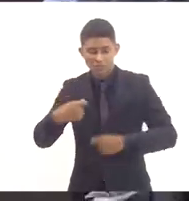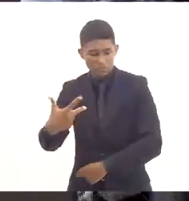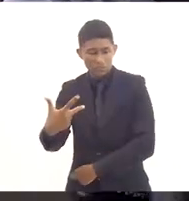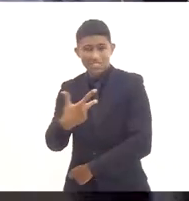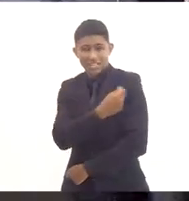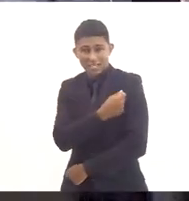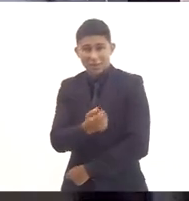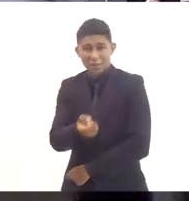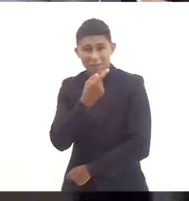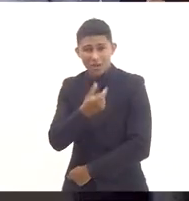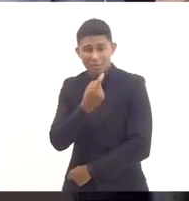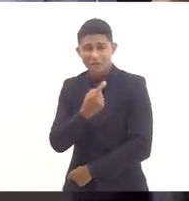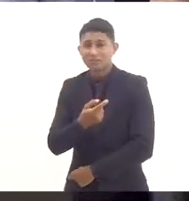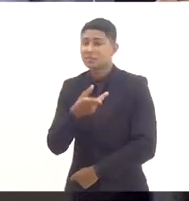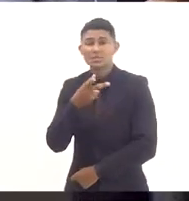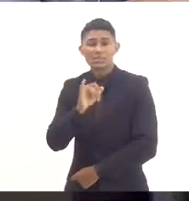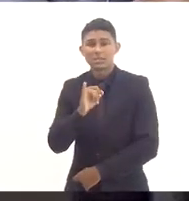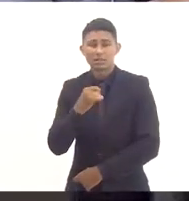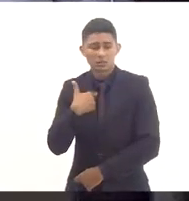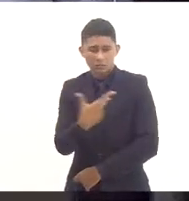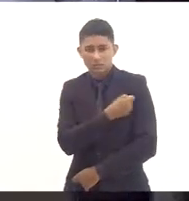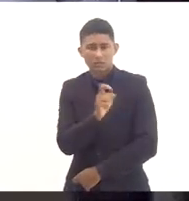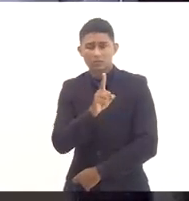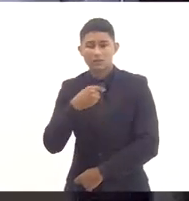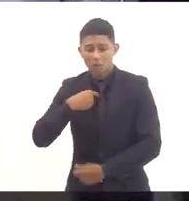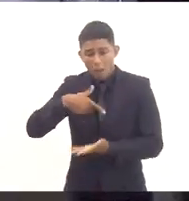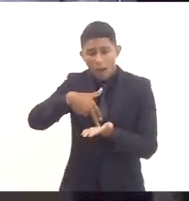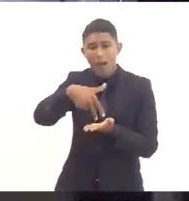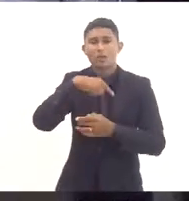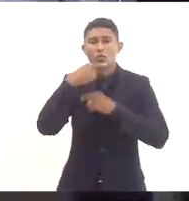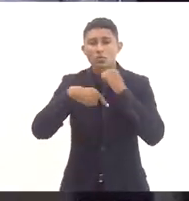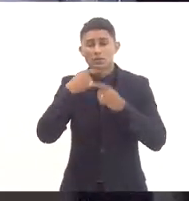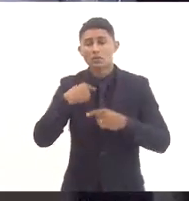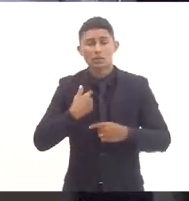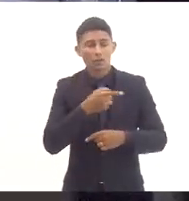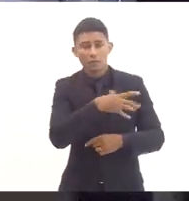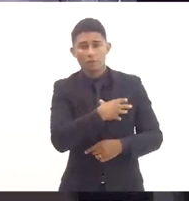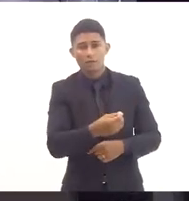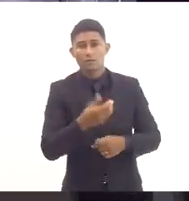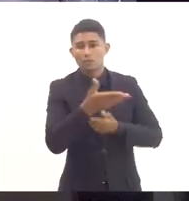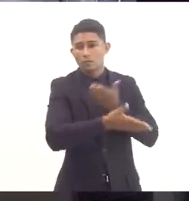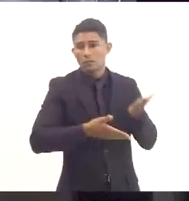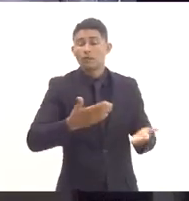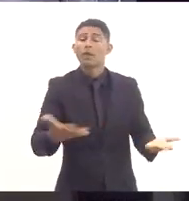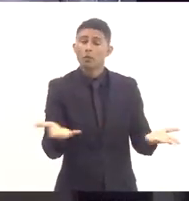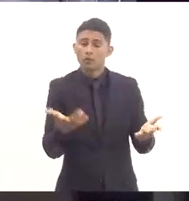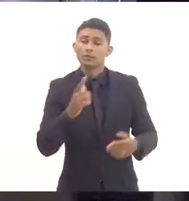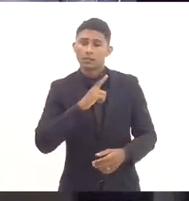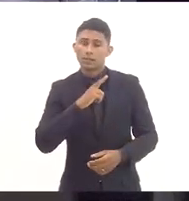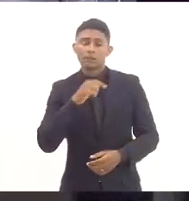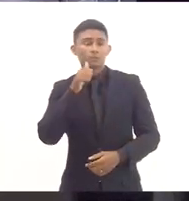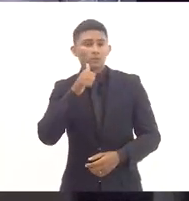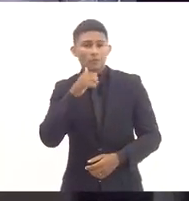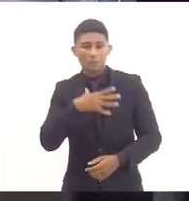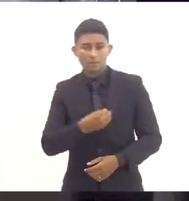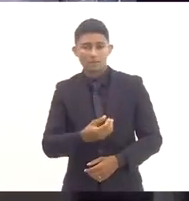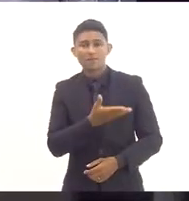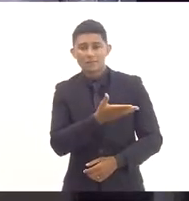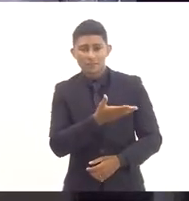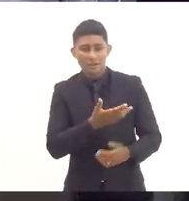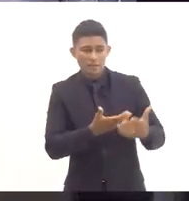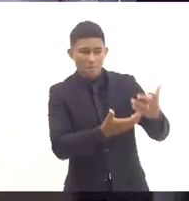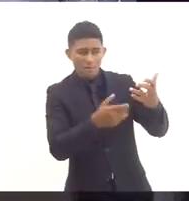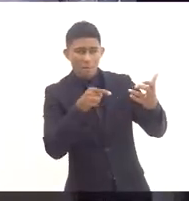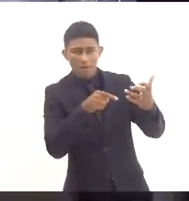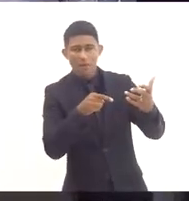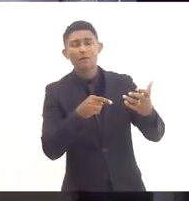corticóide senão eu não ando e eu preciso cuidar do meu filho a menina que está desenvolvendo agora então assim